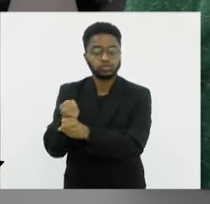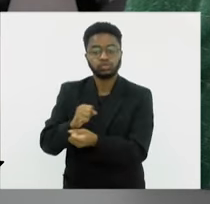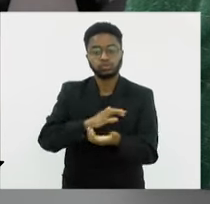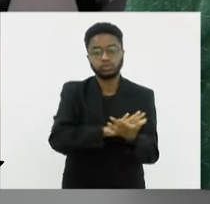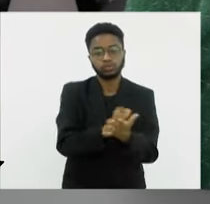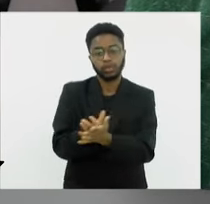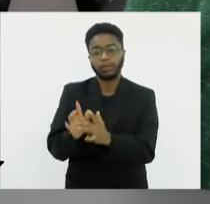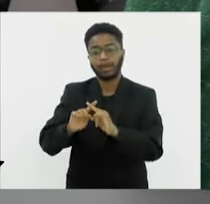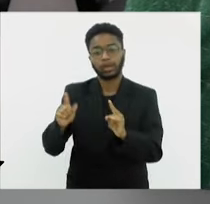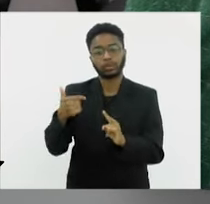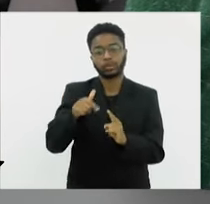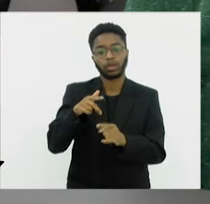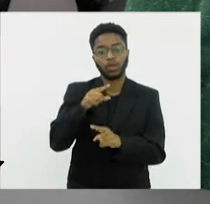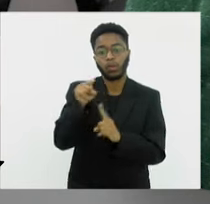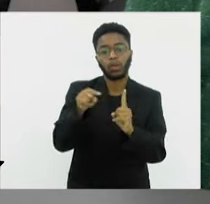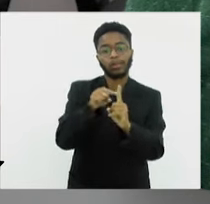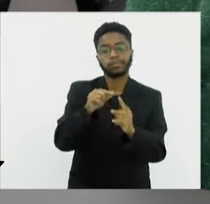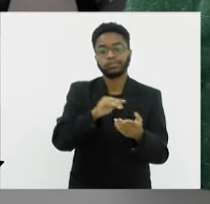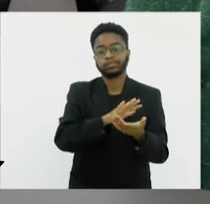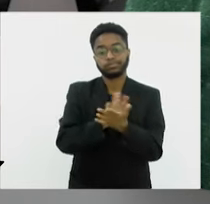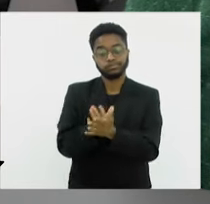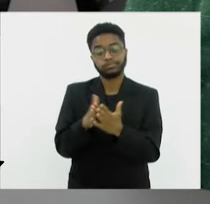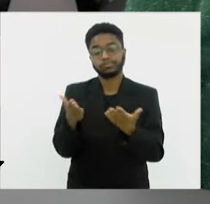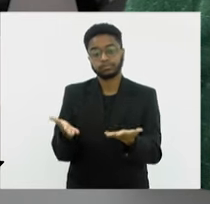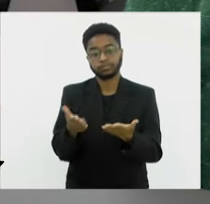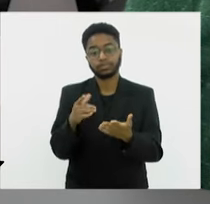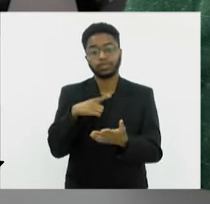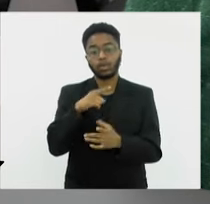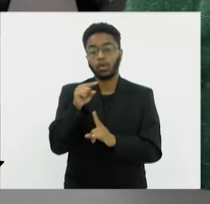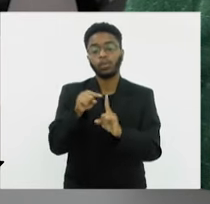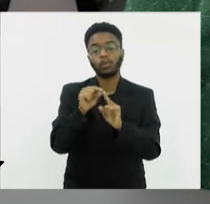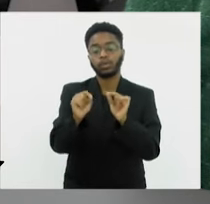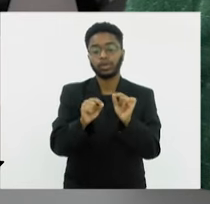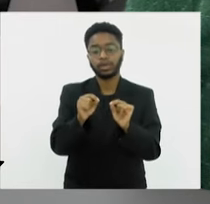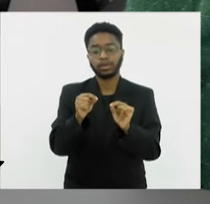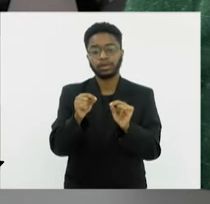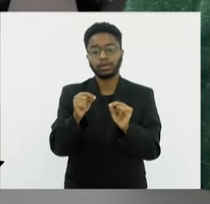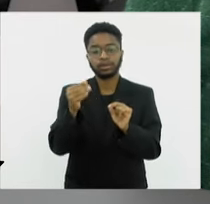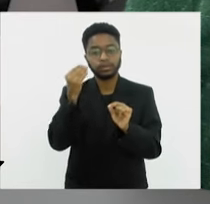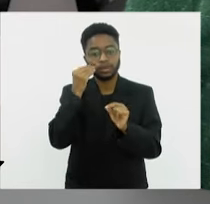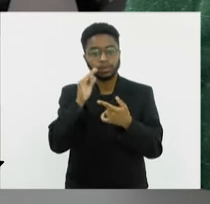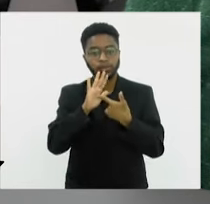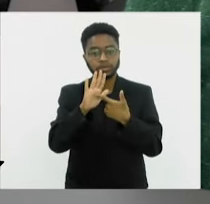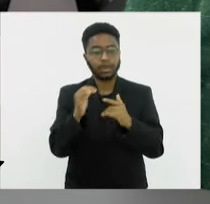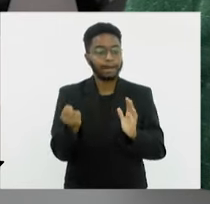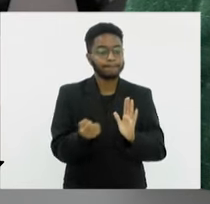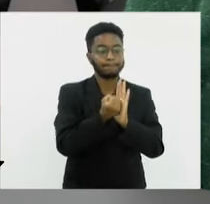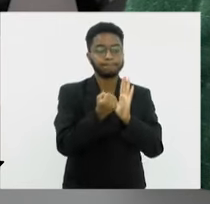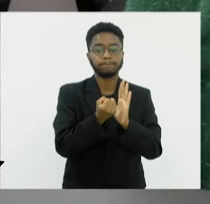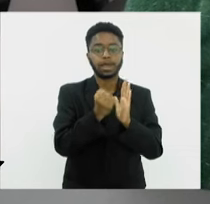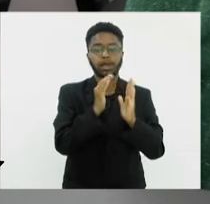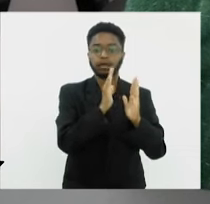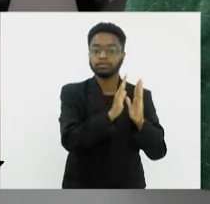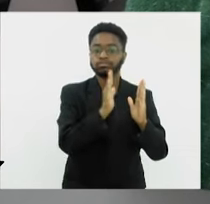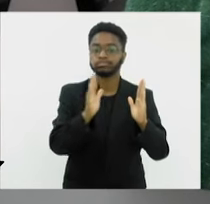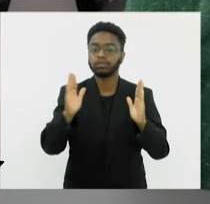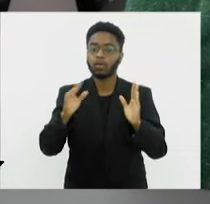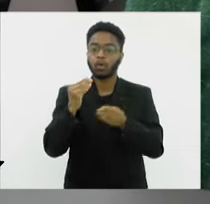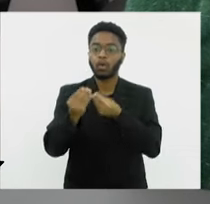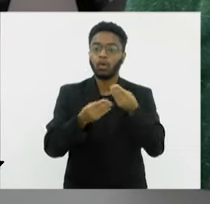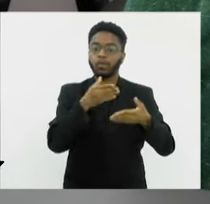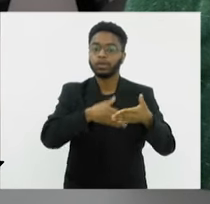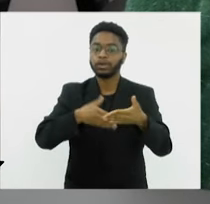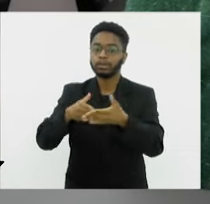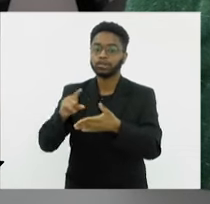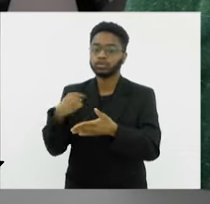ruptura. Então, o objetivo da memória, verdade e justiça é justamente estabelecer os marcos da democracia, estabelecer o marco dos limites onde não se